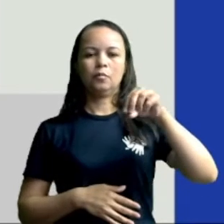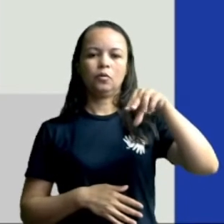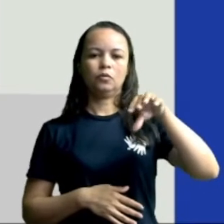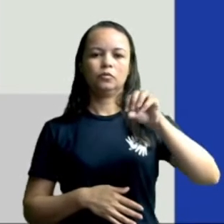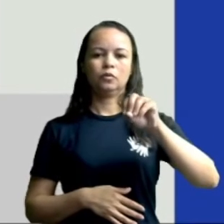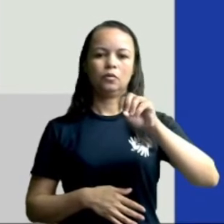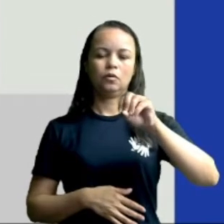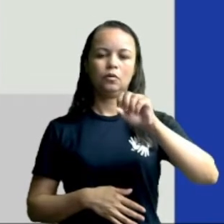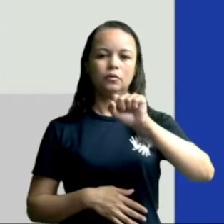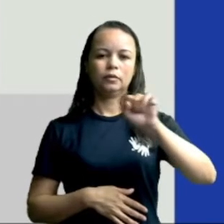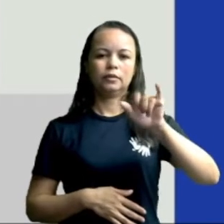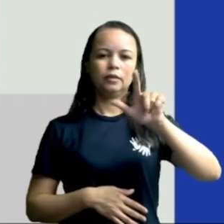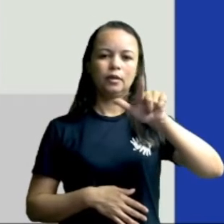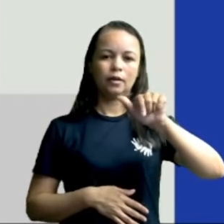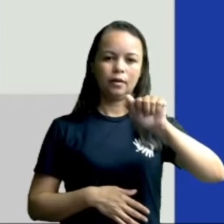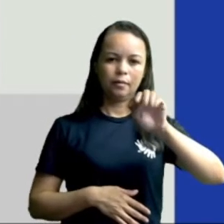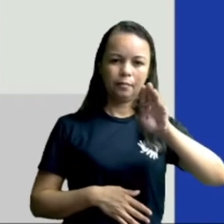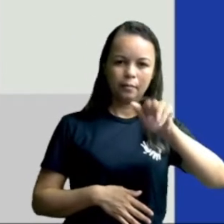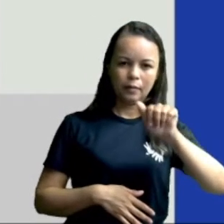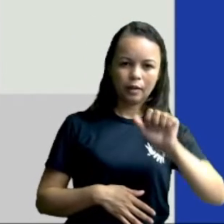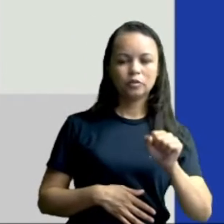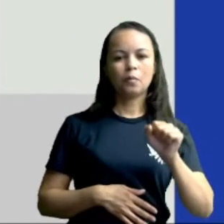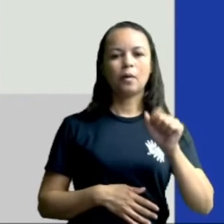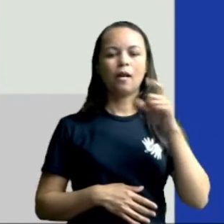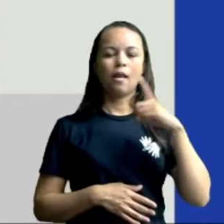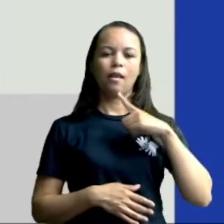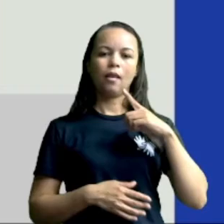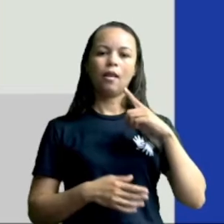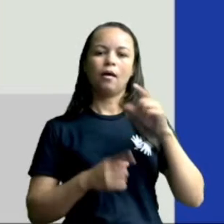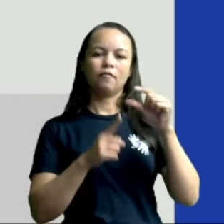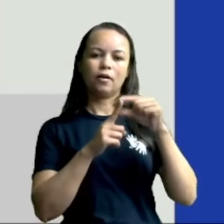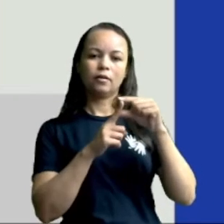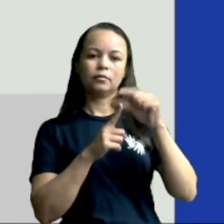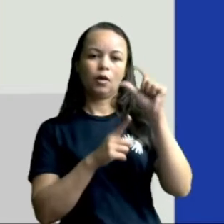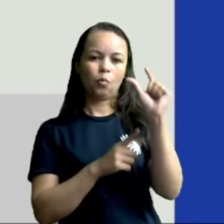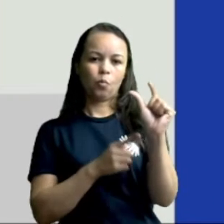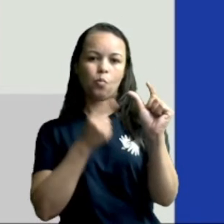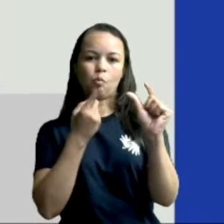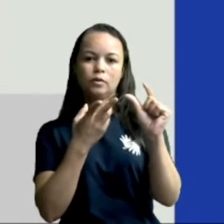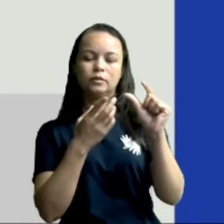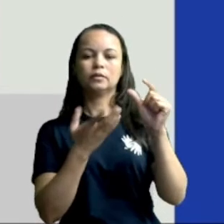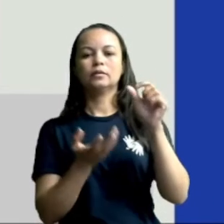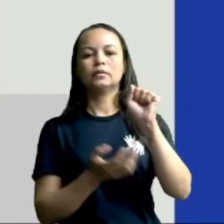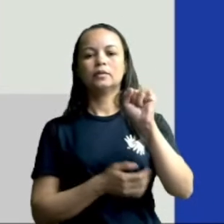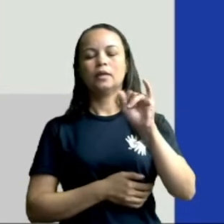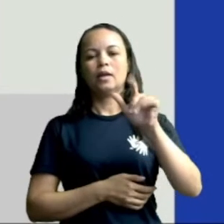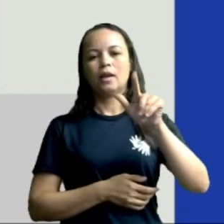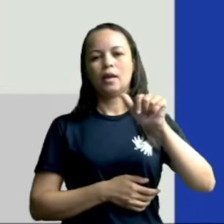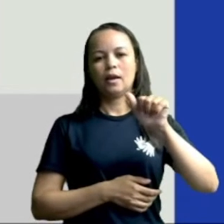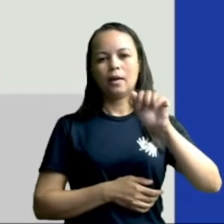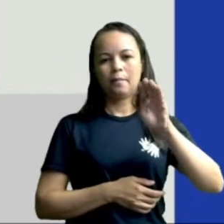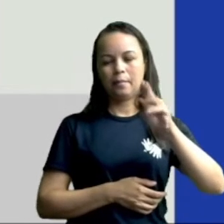que são palavras que têm uma sílaba só, o acento diacrítico